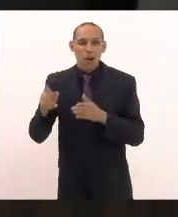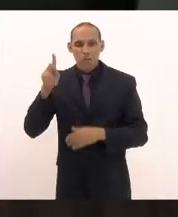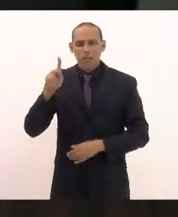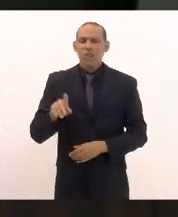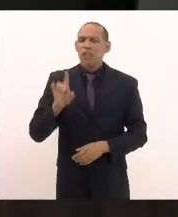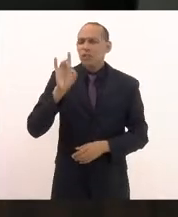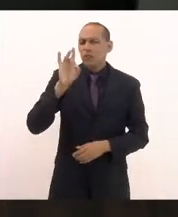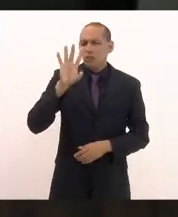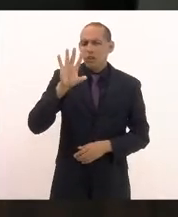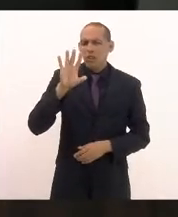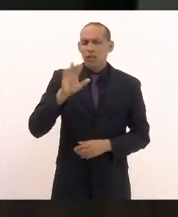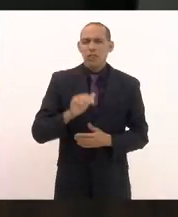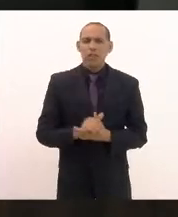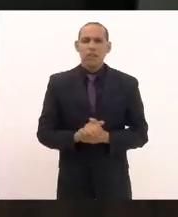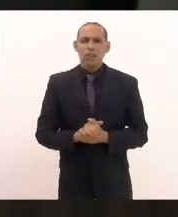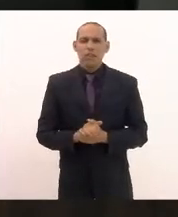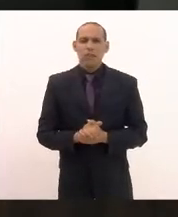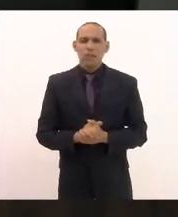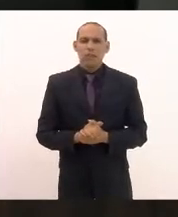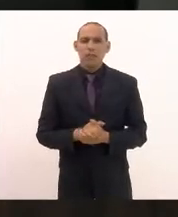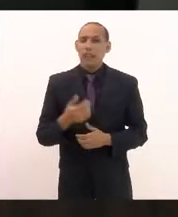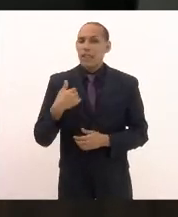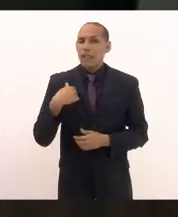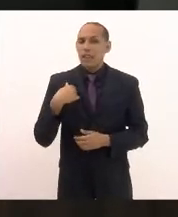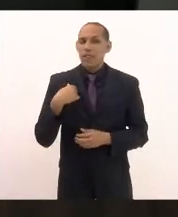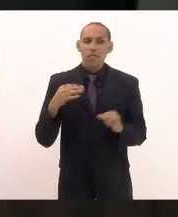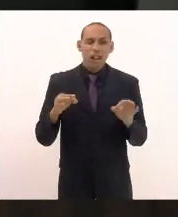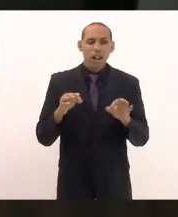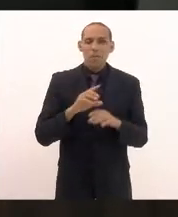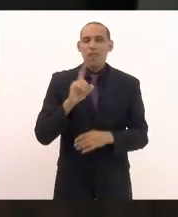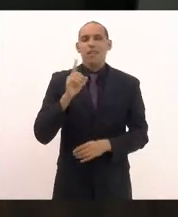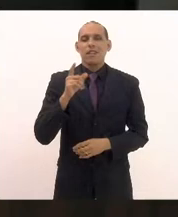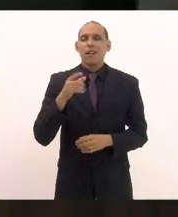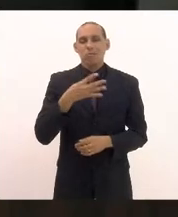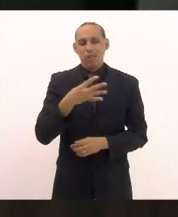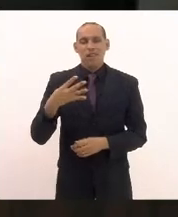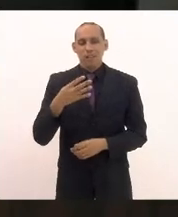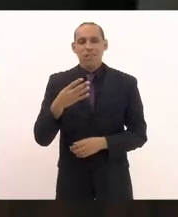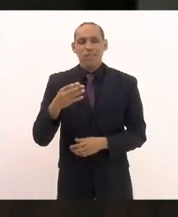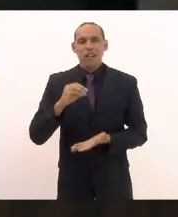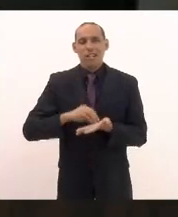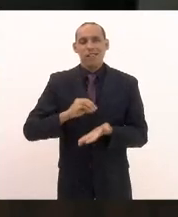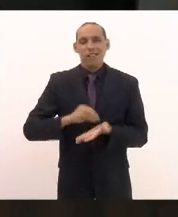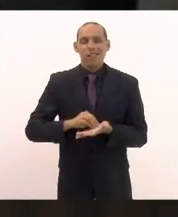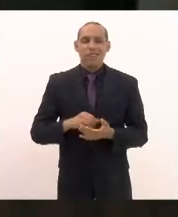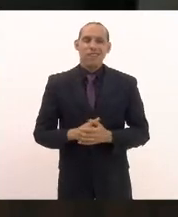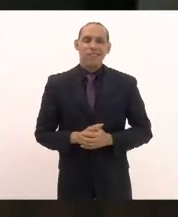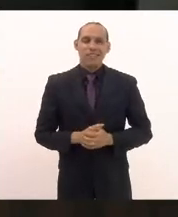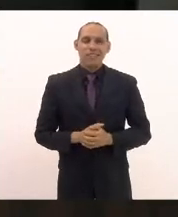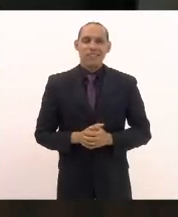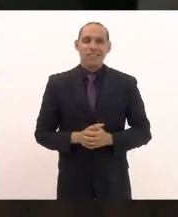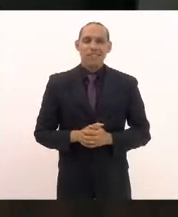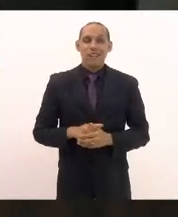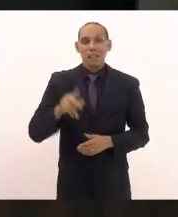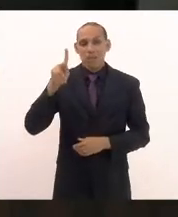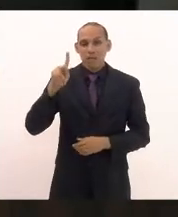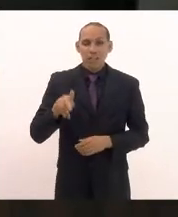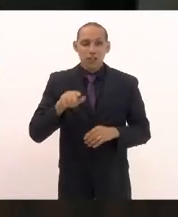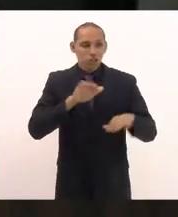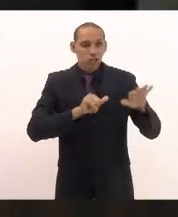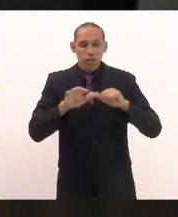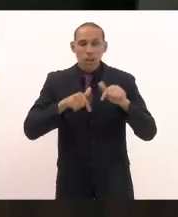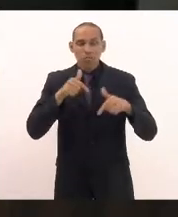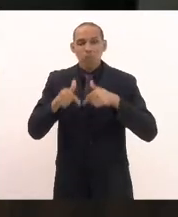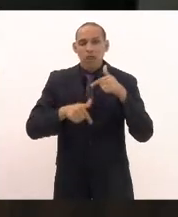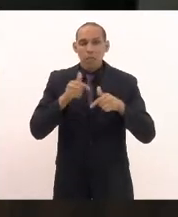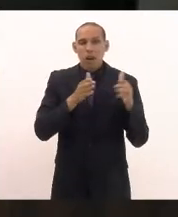eu só concluir. Eu acabei que eu não concluí. Obrigada. Aqui o 44. Isso. A presidência chama os trabalhos à